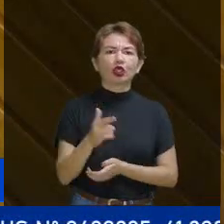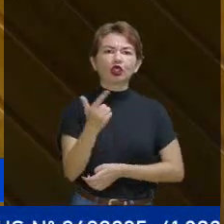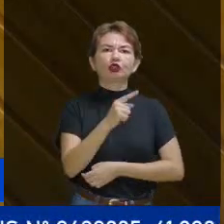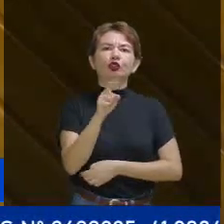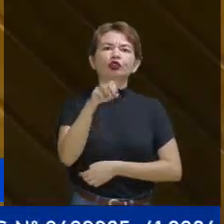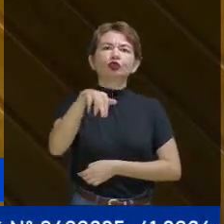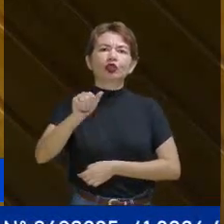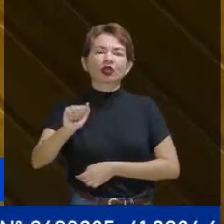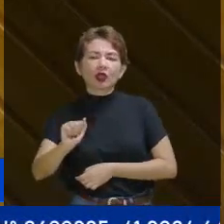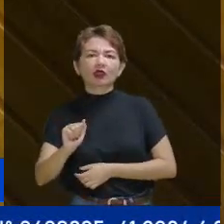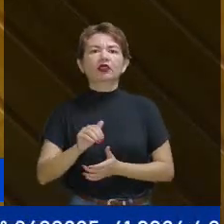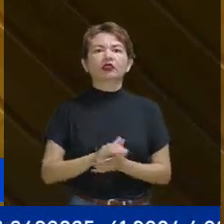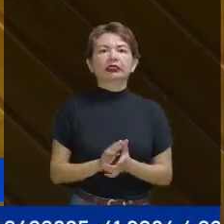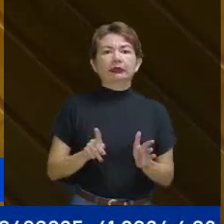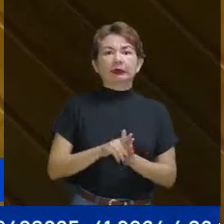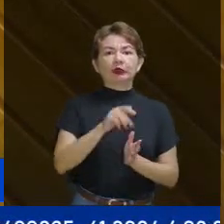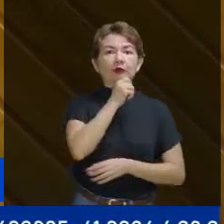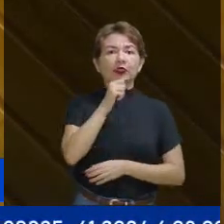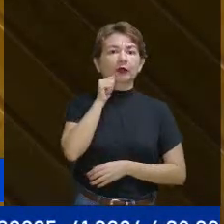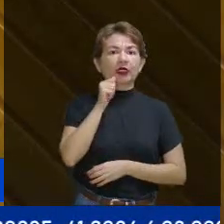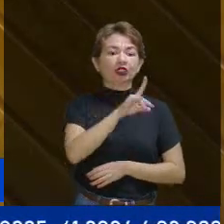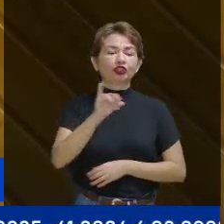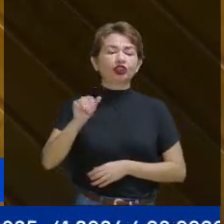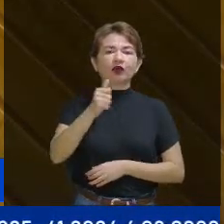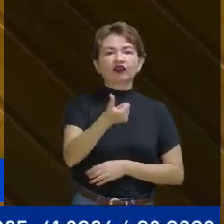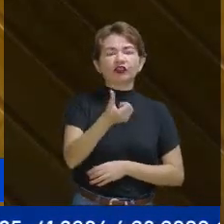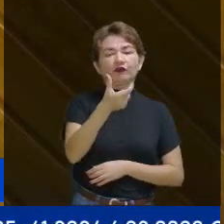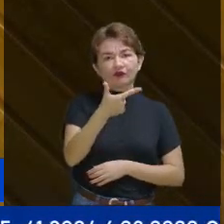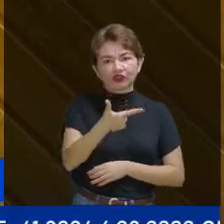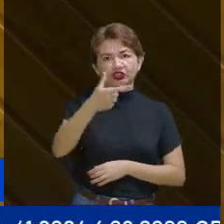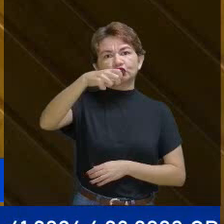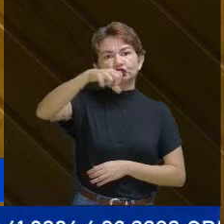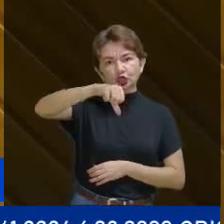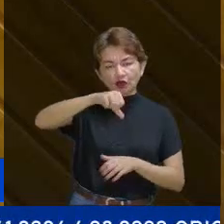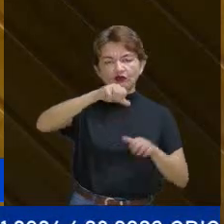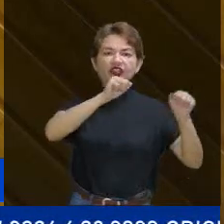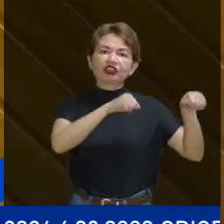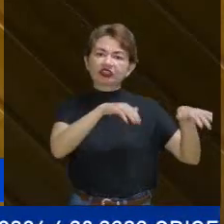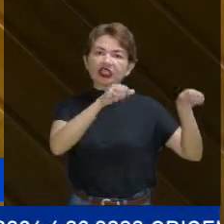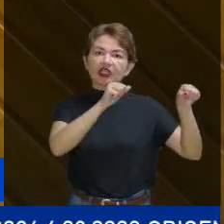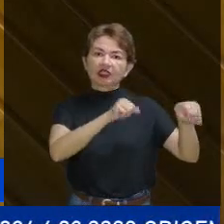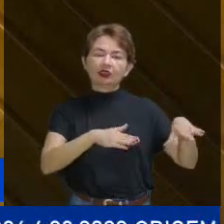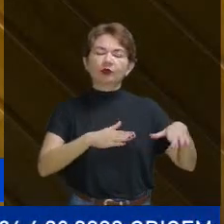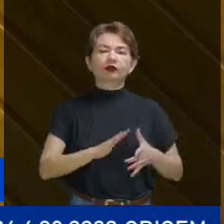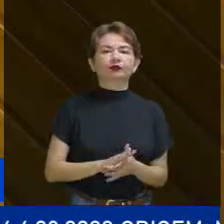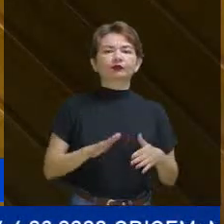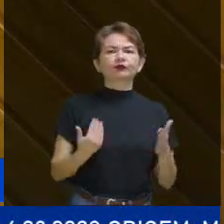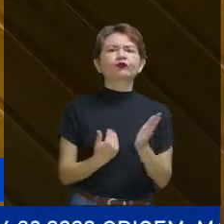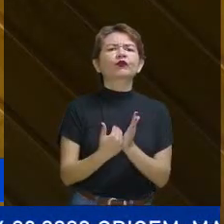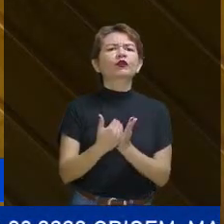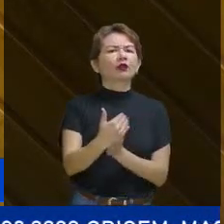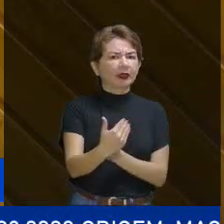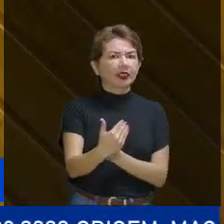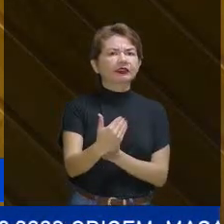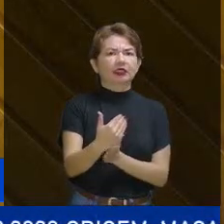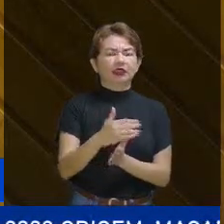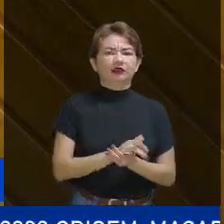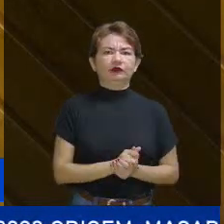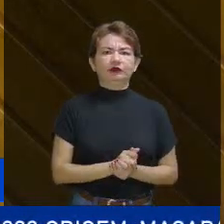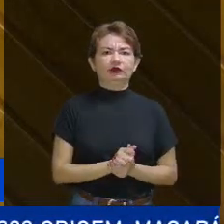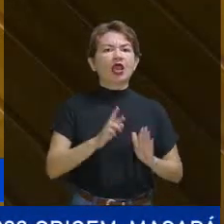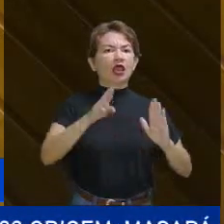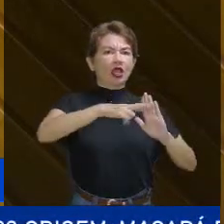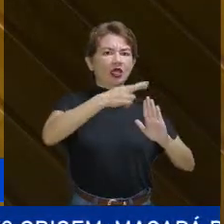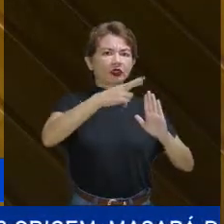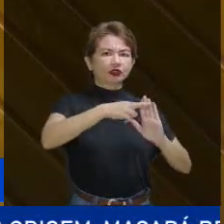de Macapá? Dia 29/9. Quando entra em vigor